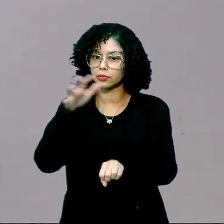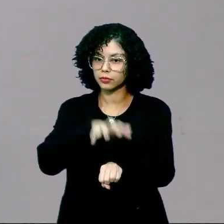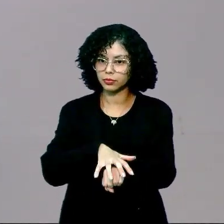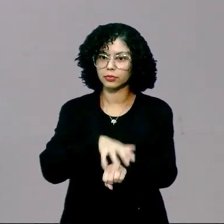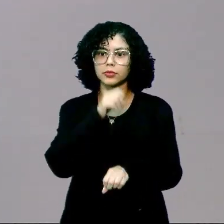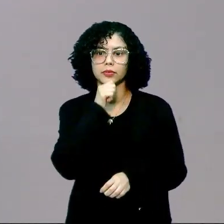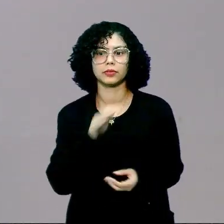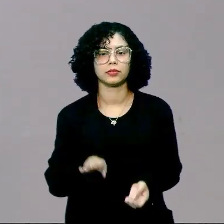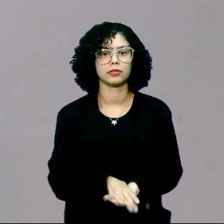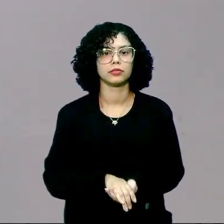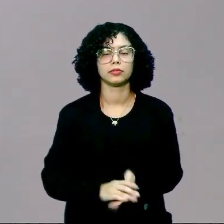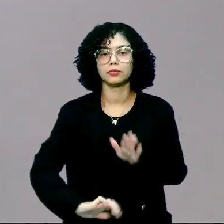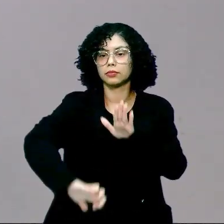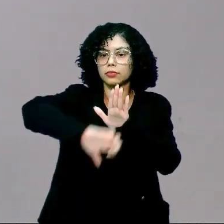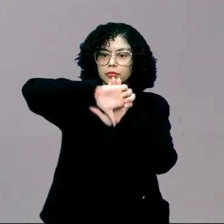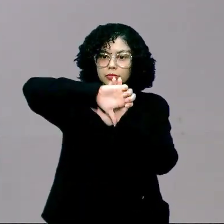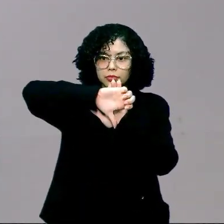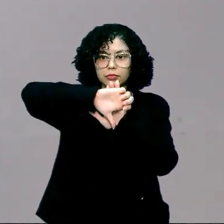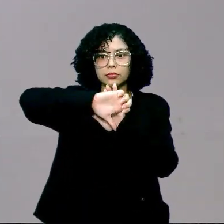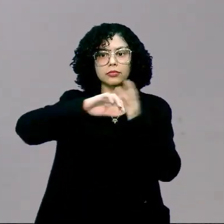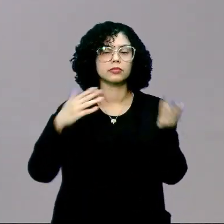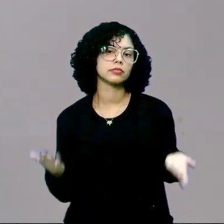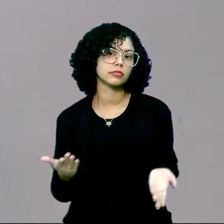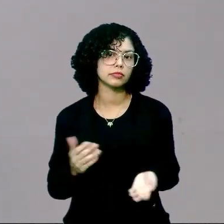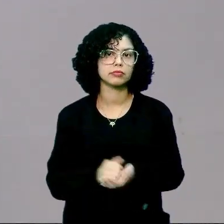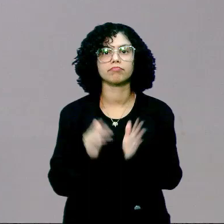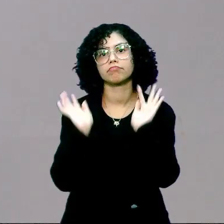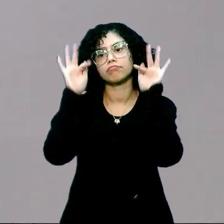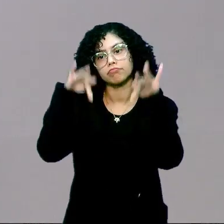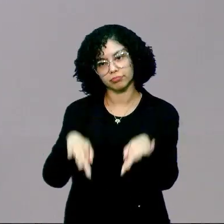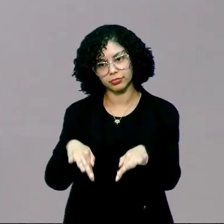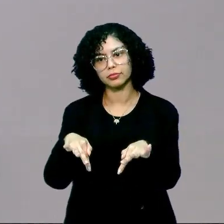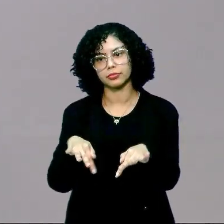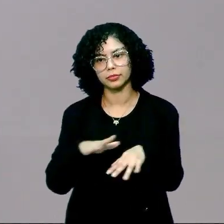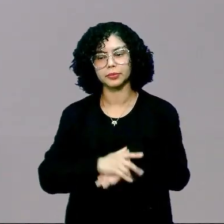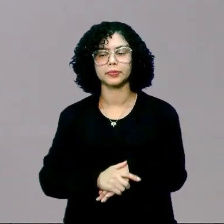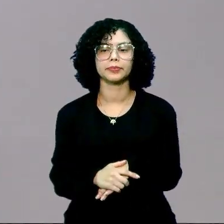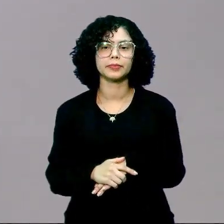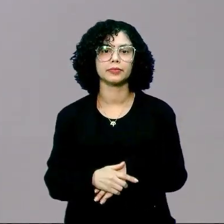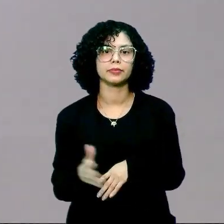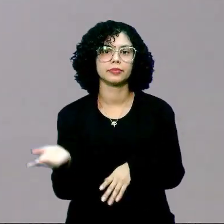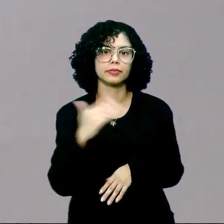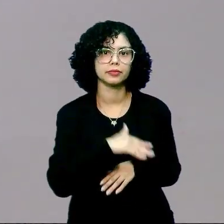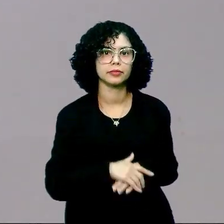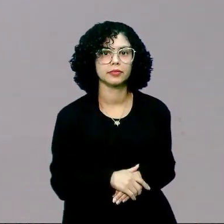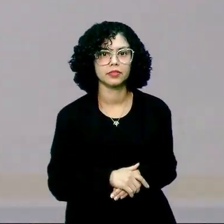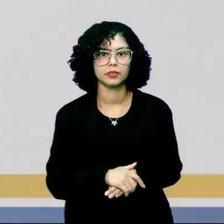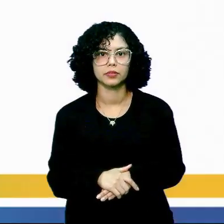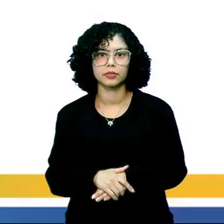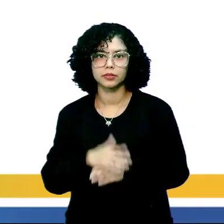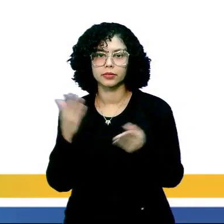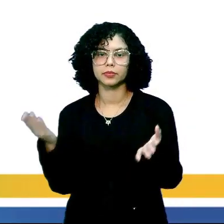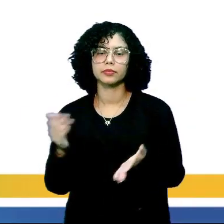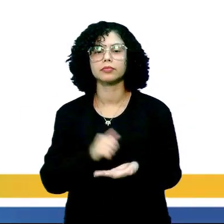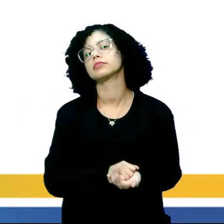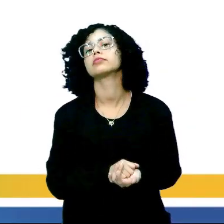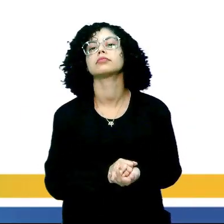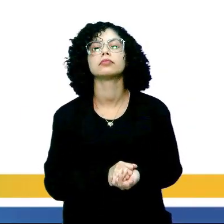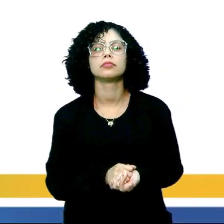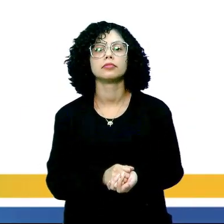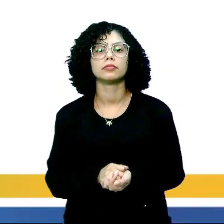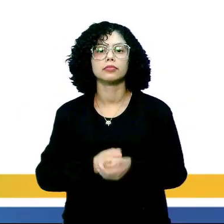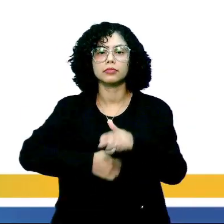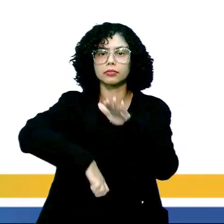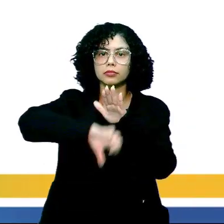vez vamos falar da crise que levou ao término desse período. Vamos lá? Então,